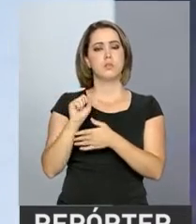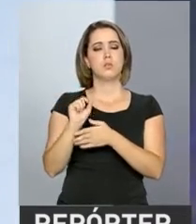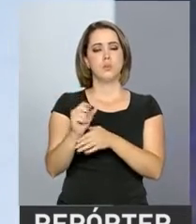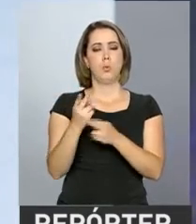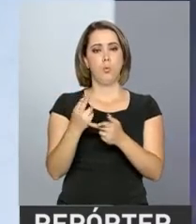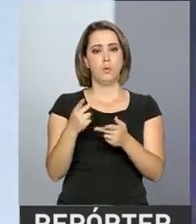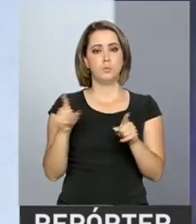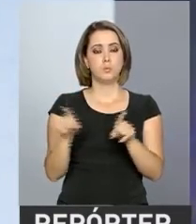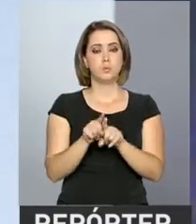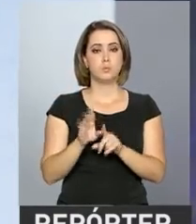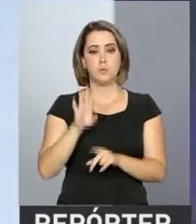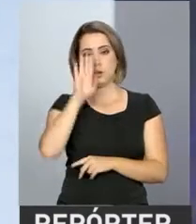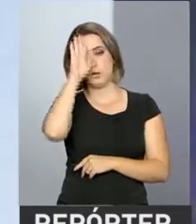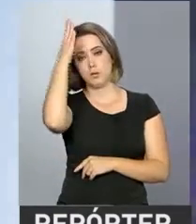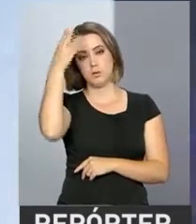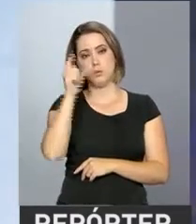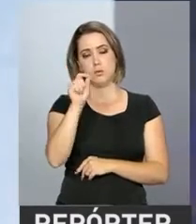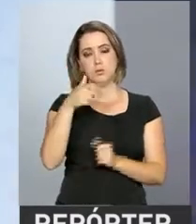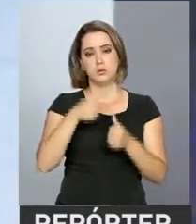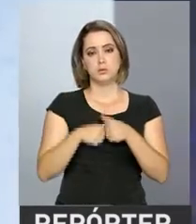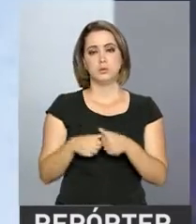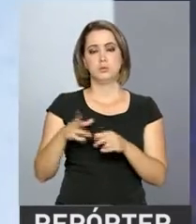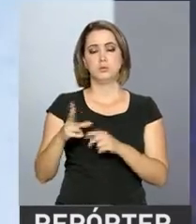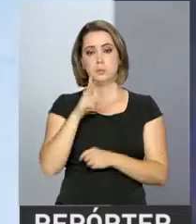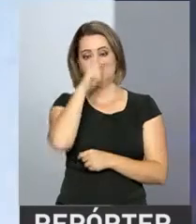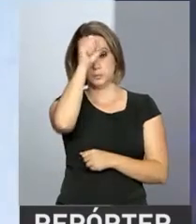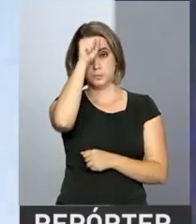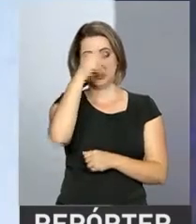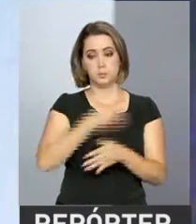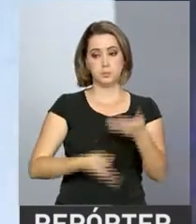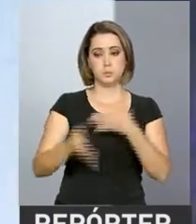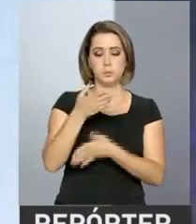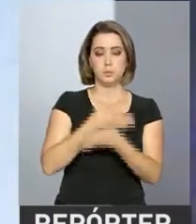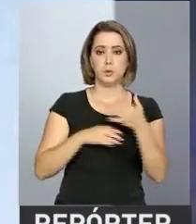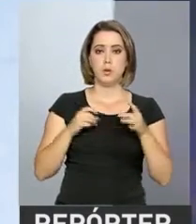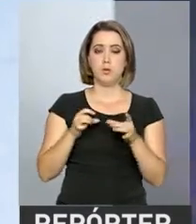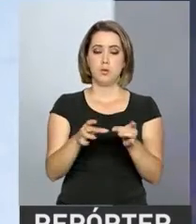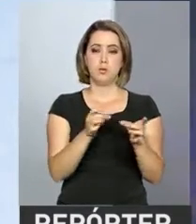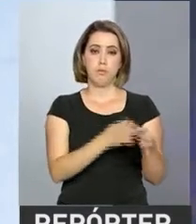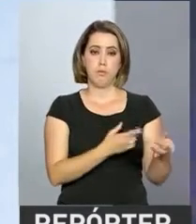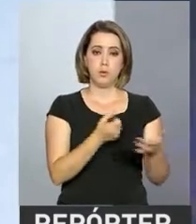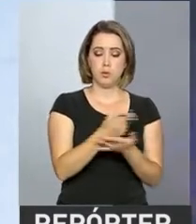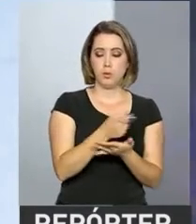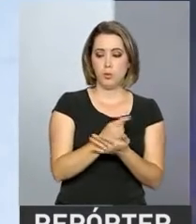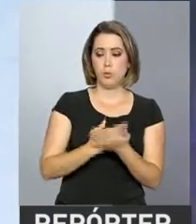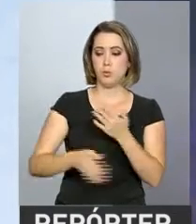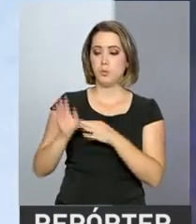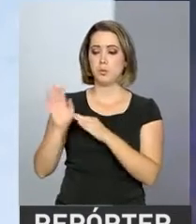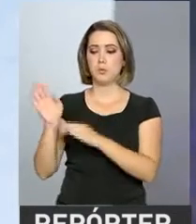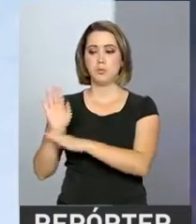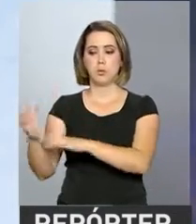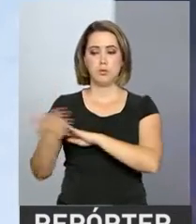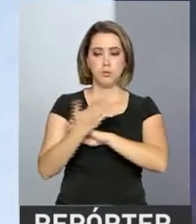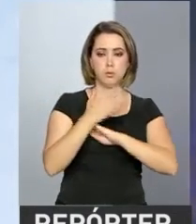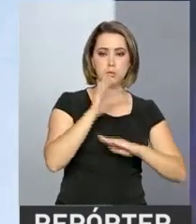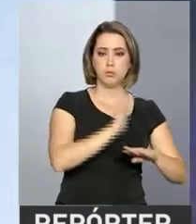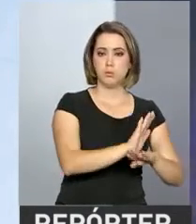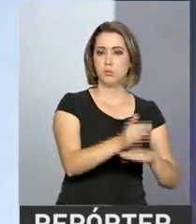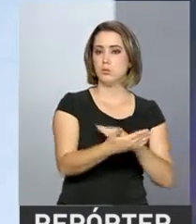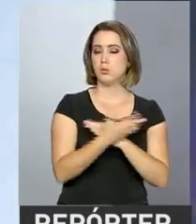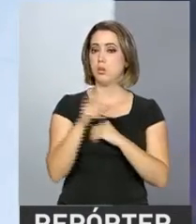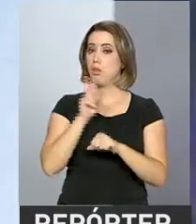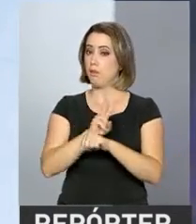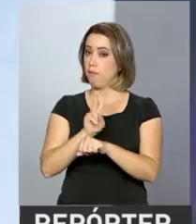Serra. Entre as prioridades estão o fortalecimento do intercâmbio comercial e a cooperação com países vizinhos na área